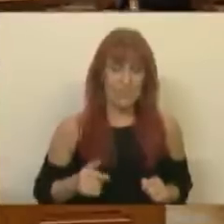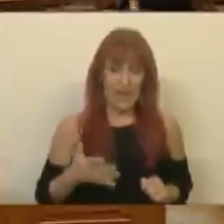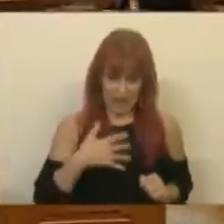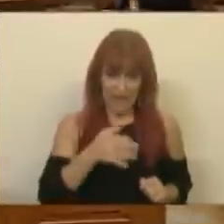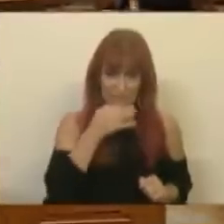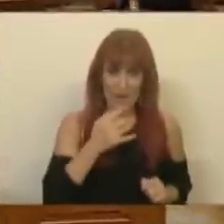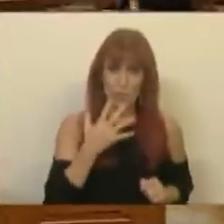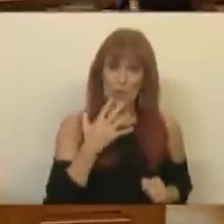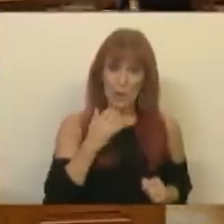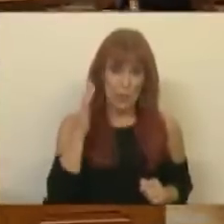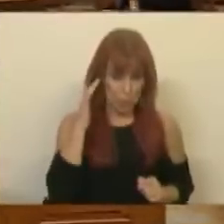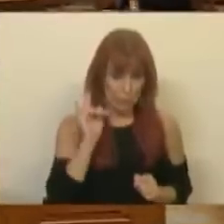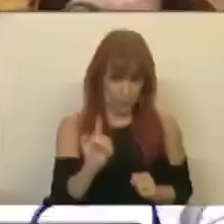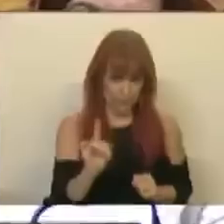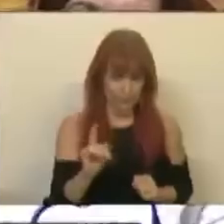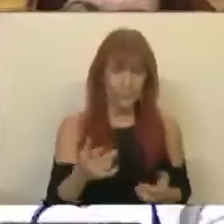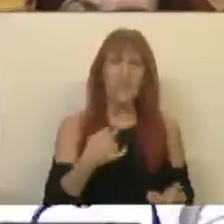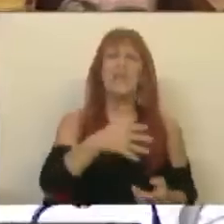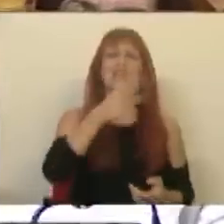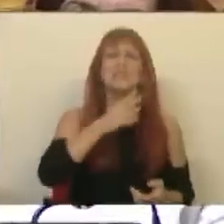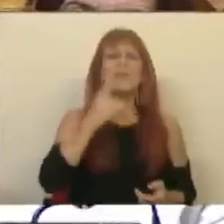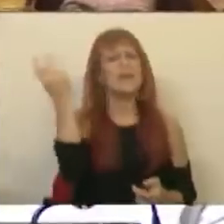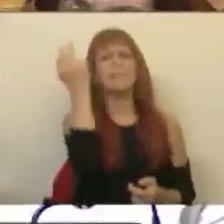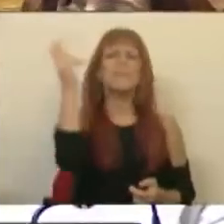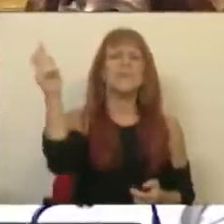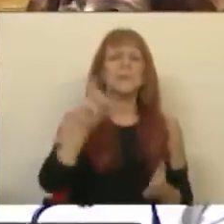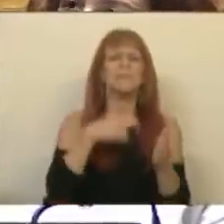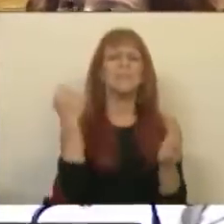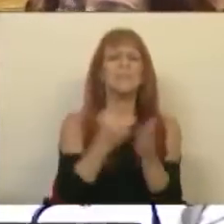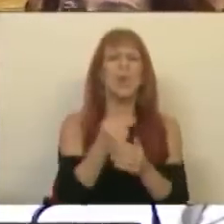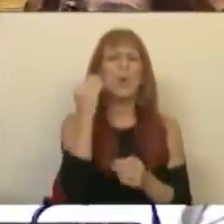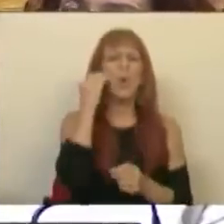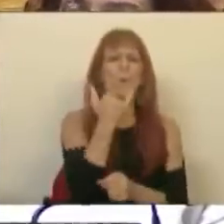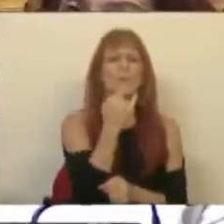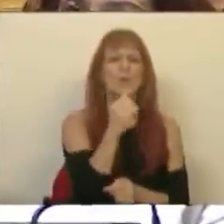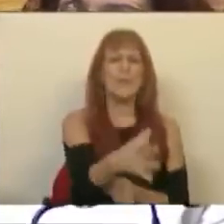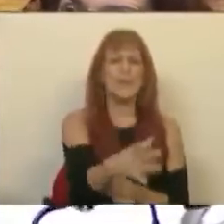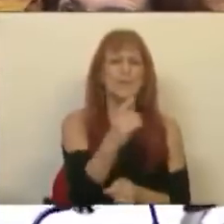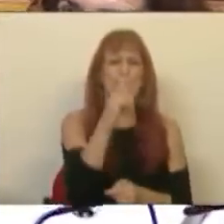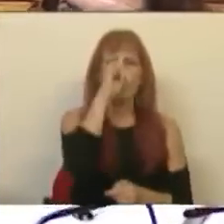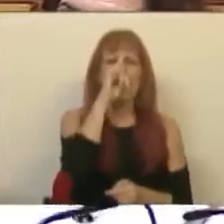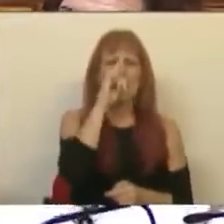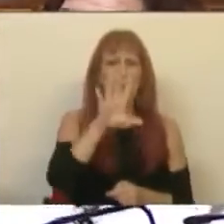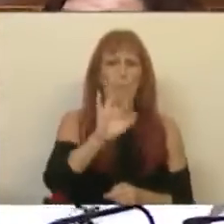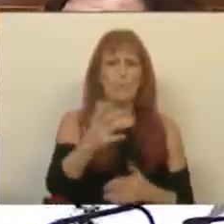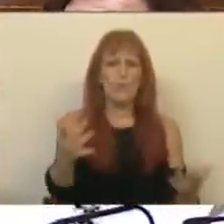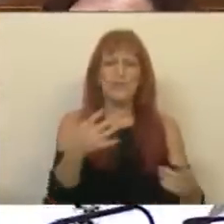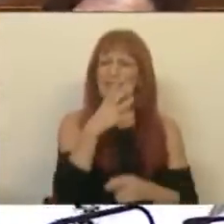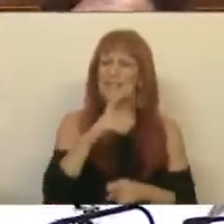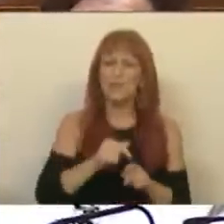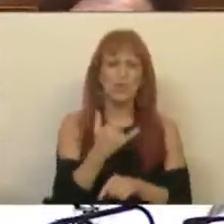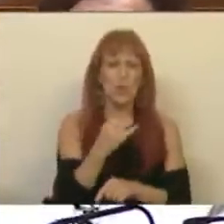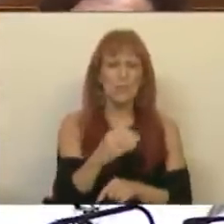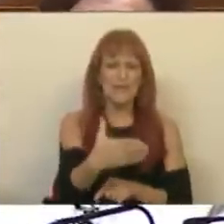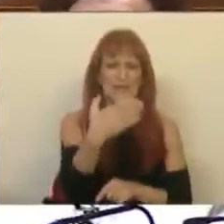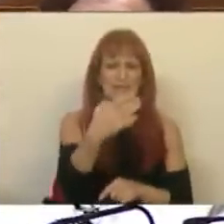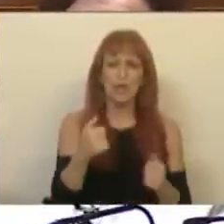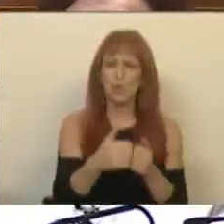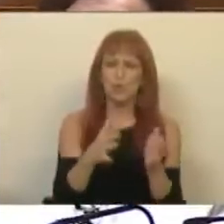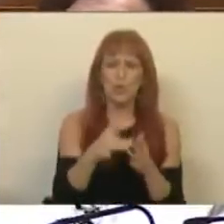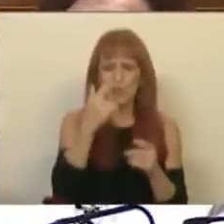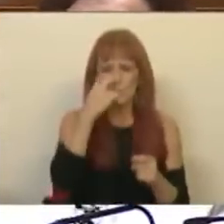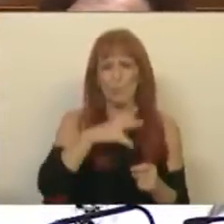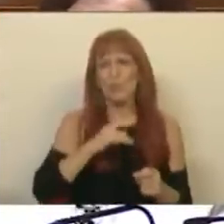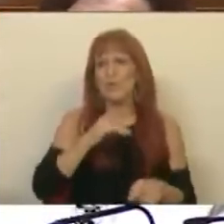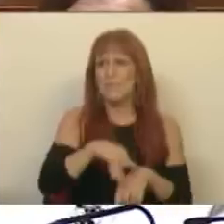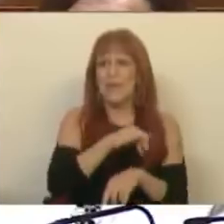se quer falar no Rigor dos números explique de uma vez por todas como é que em 2016 mentiu ao país dizendo que em 2017 todos os